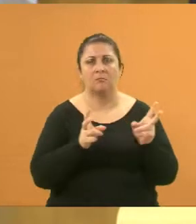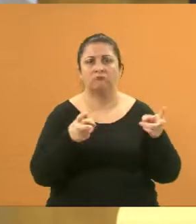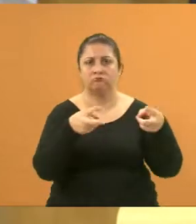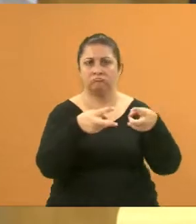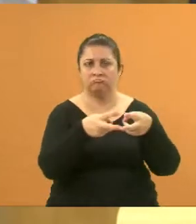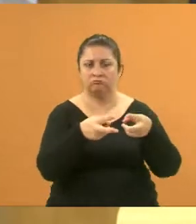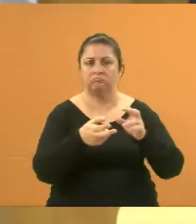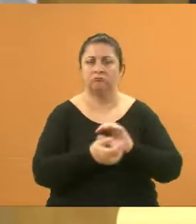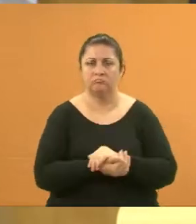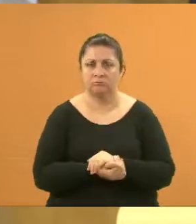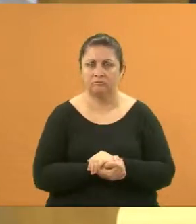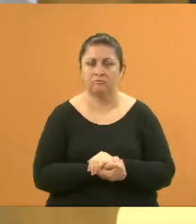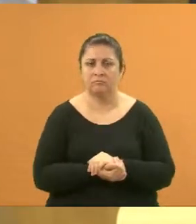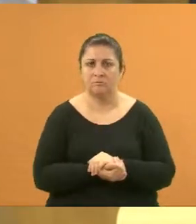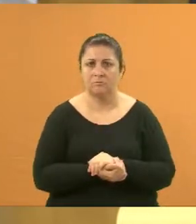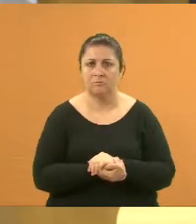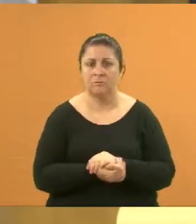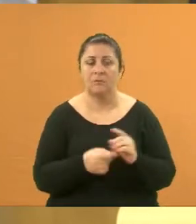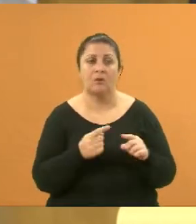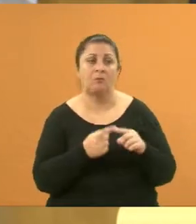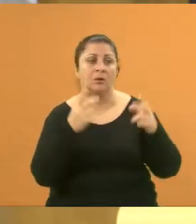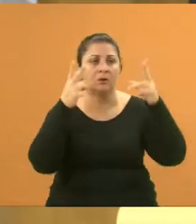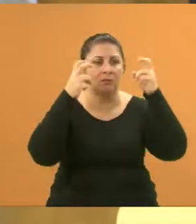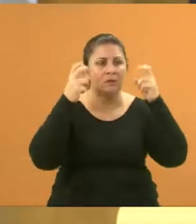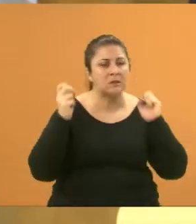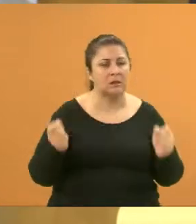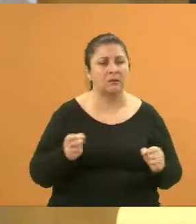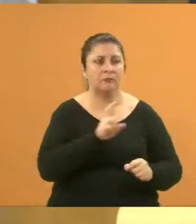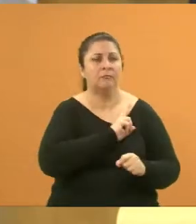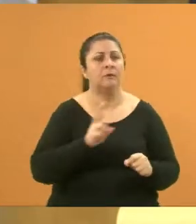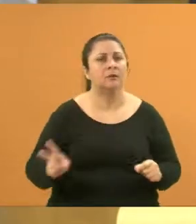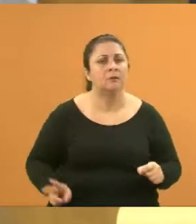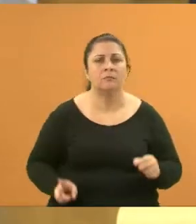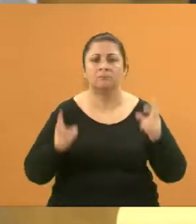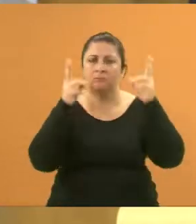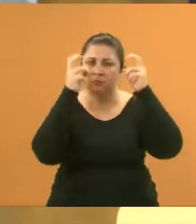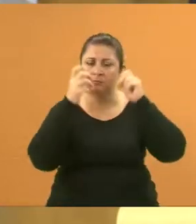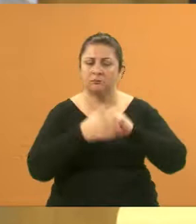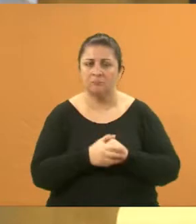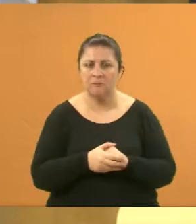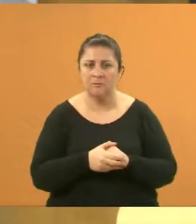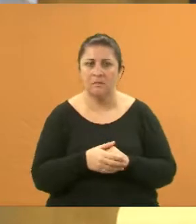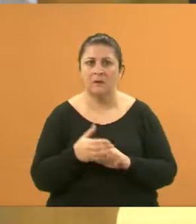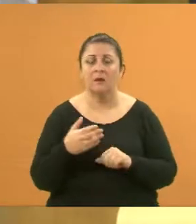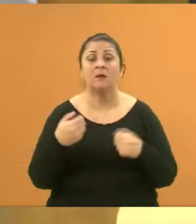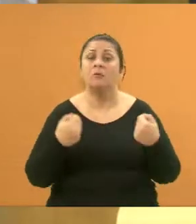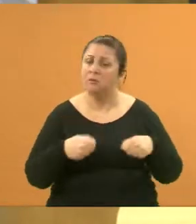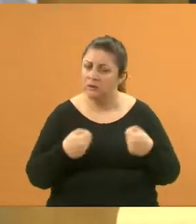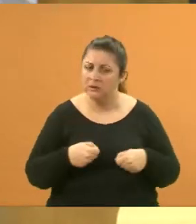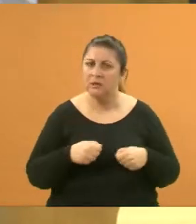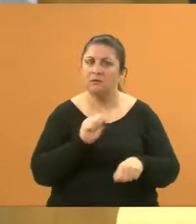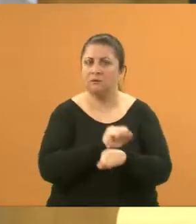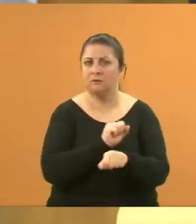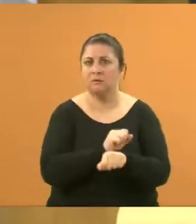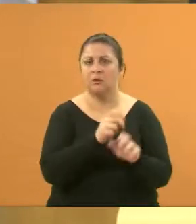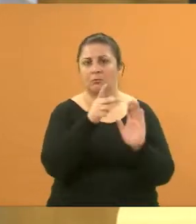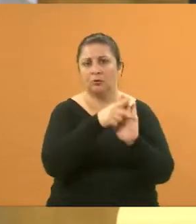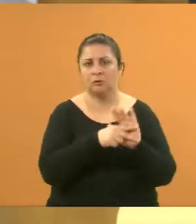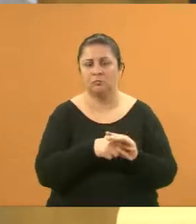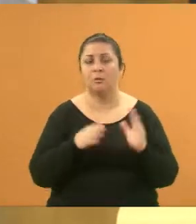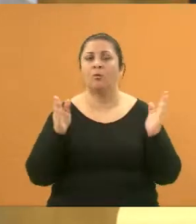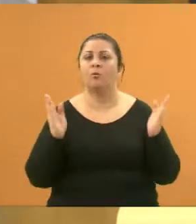Municipal, do reconhecimento dos nobres vereadores, da gente ter pedido o adiamento desse projeto. E